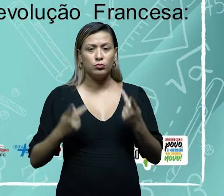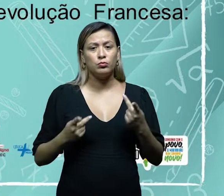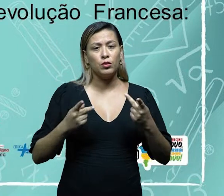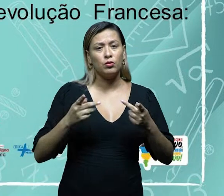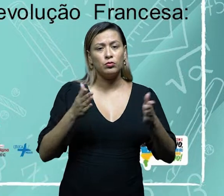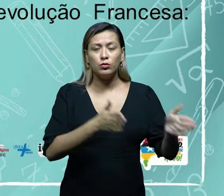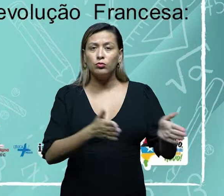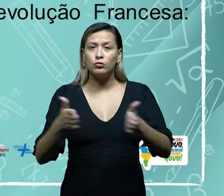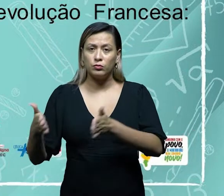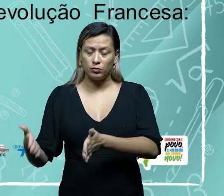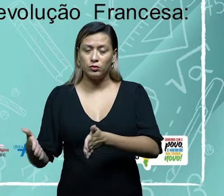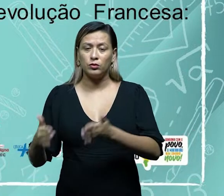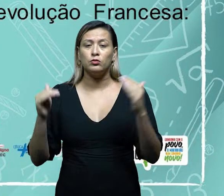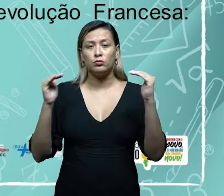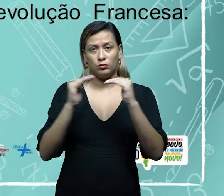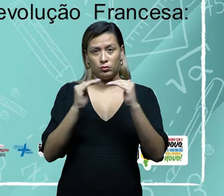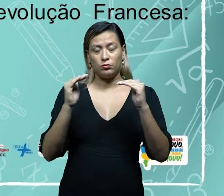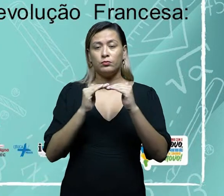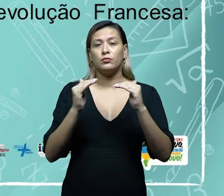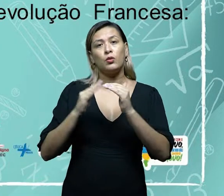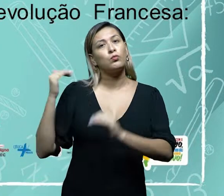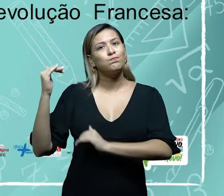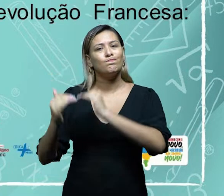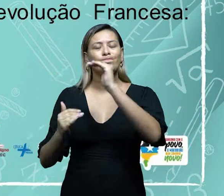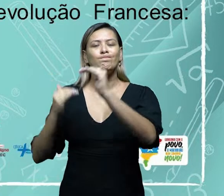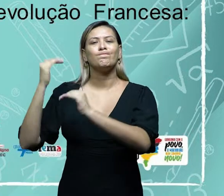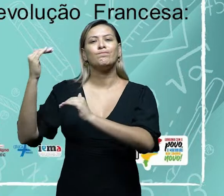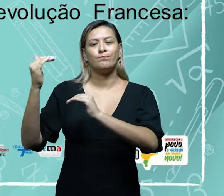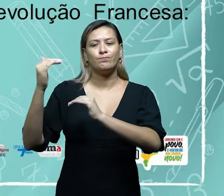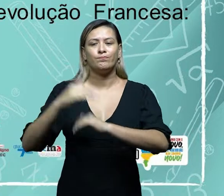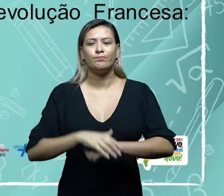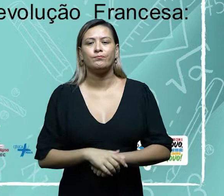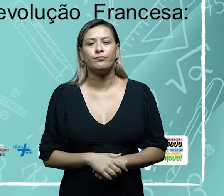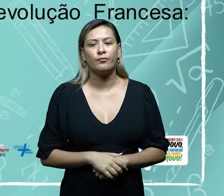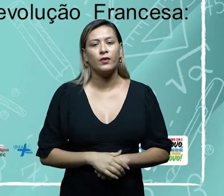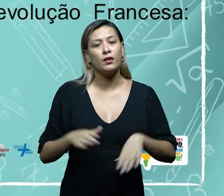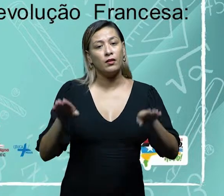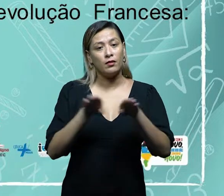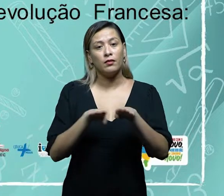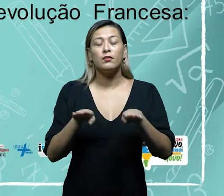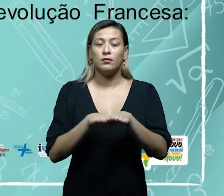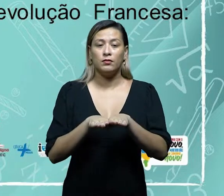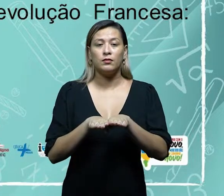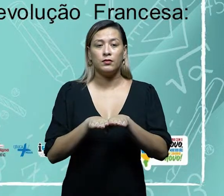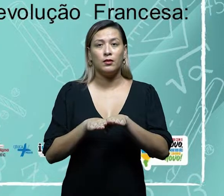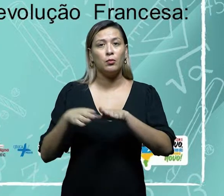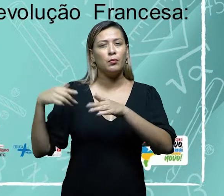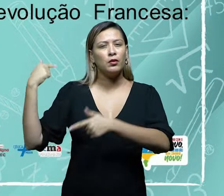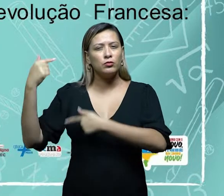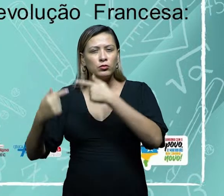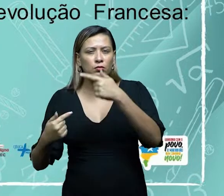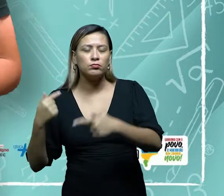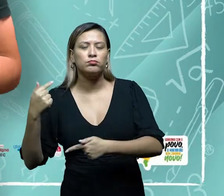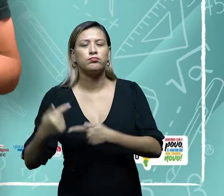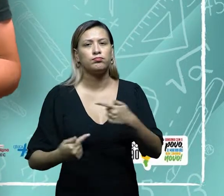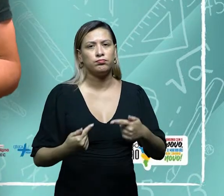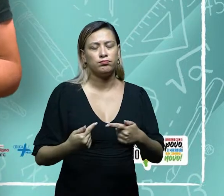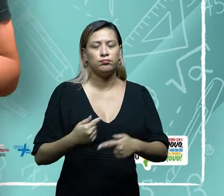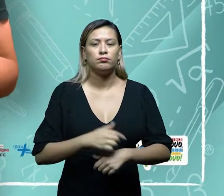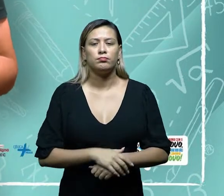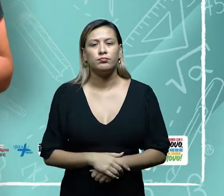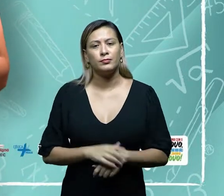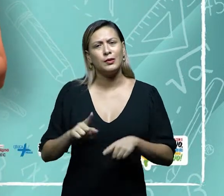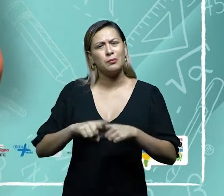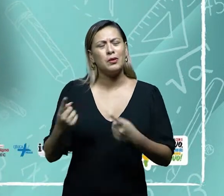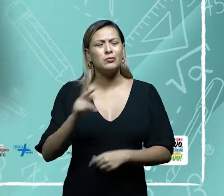de fato, né, de acordo com a sua evolução em dimensões ou gerações, tá bom?